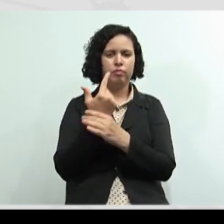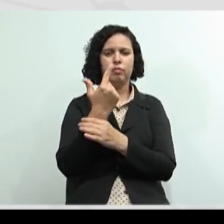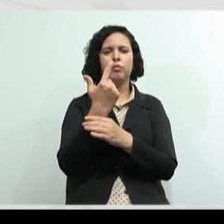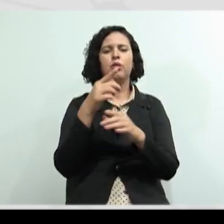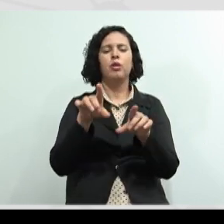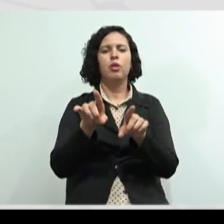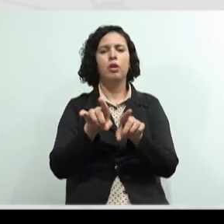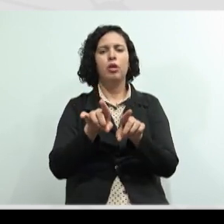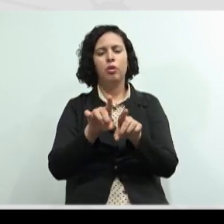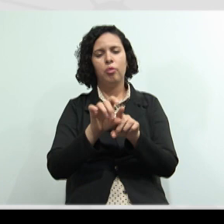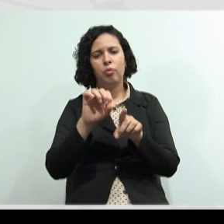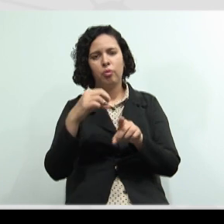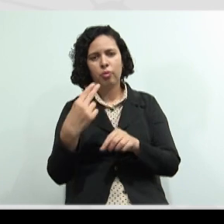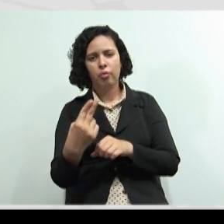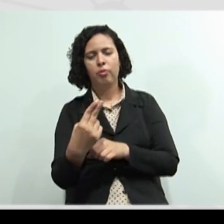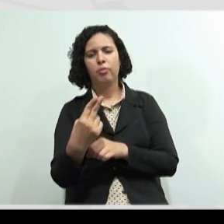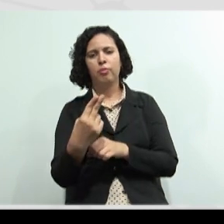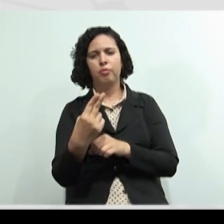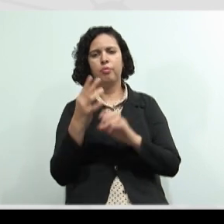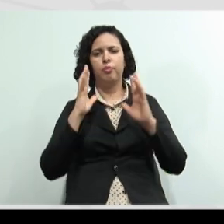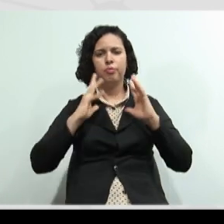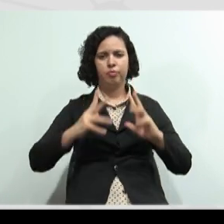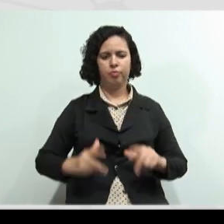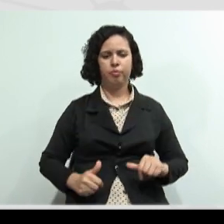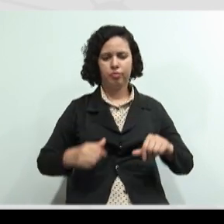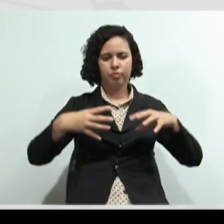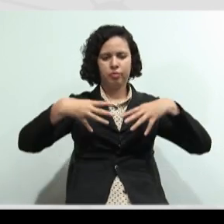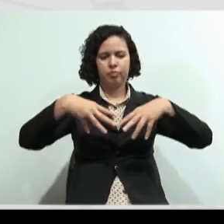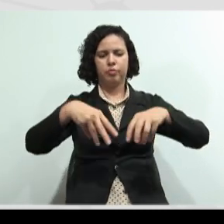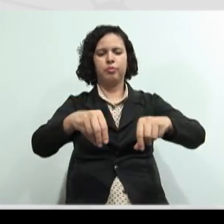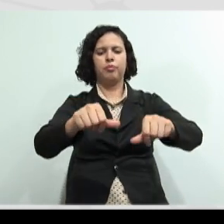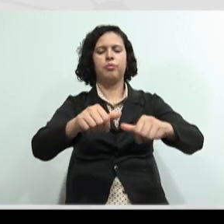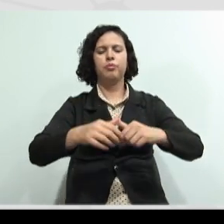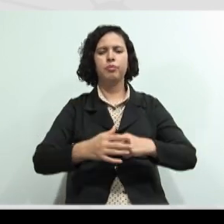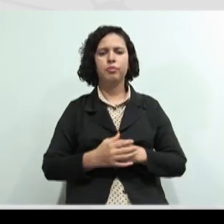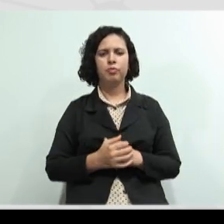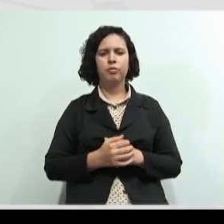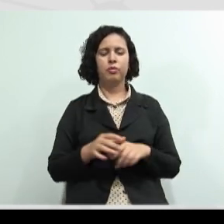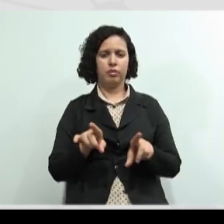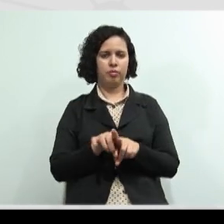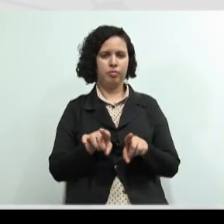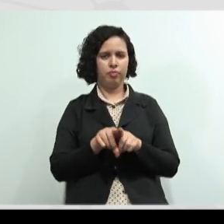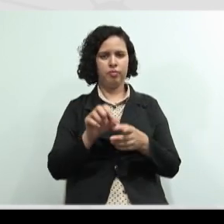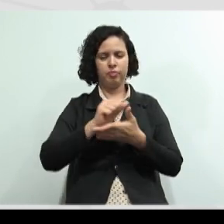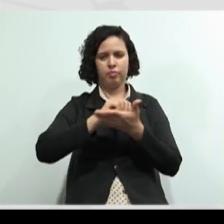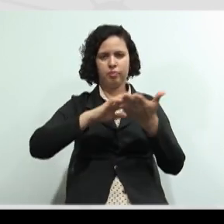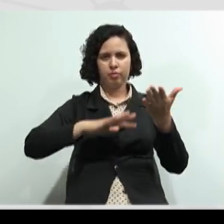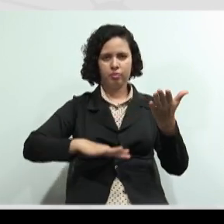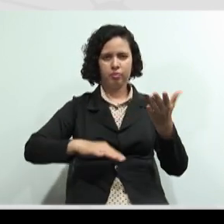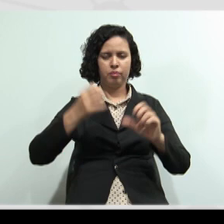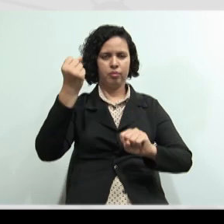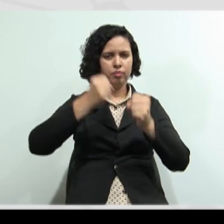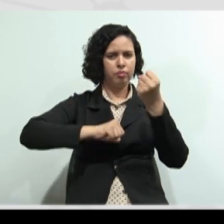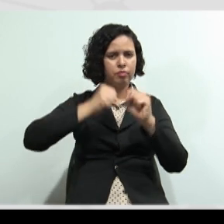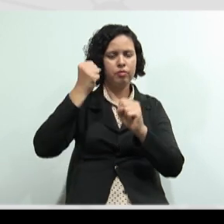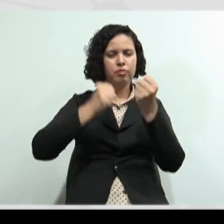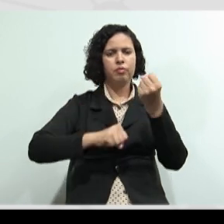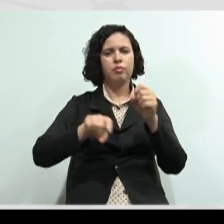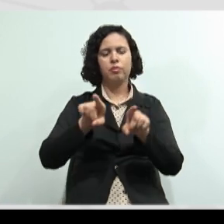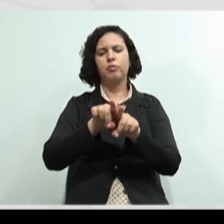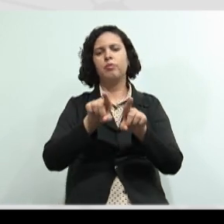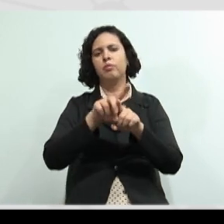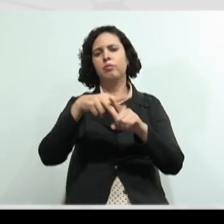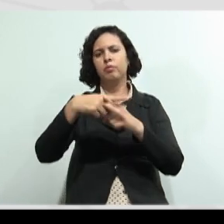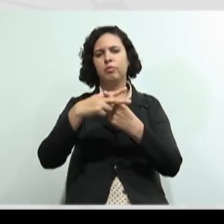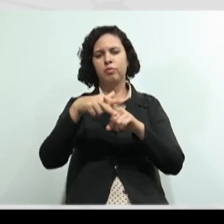Então, pode ser para o custeio da produção da safra. Pode ser para atividades de agroindustrial, então para comprar máquinas,